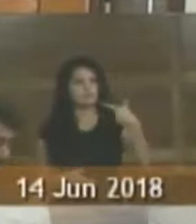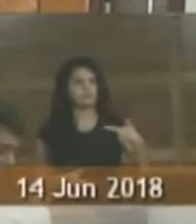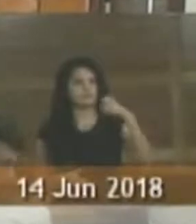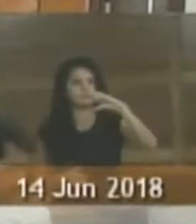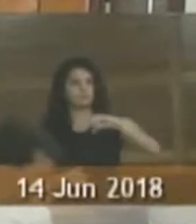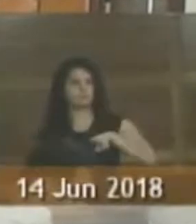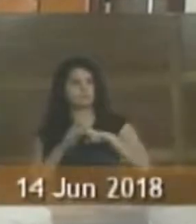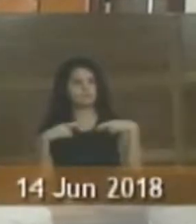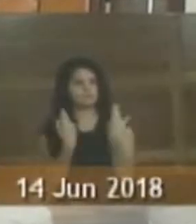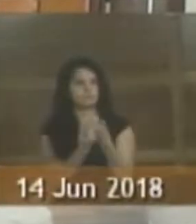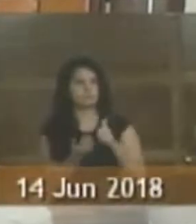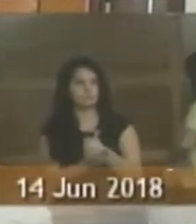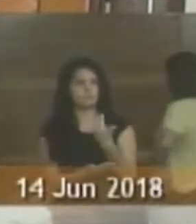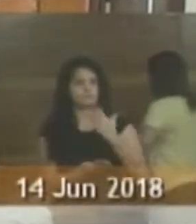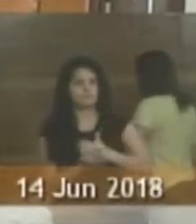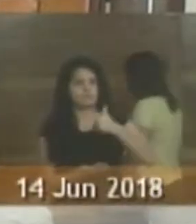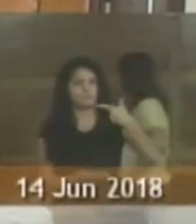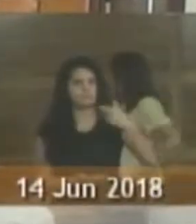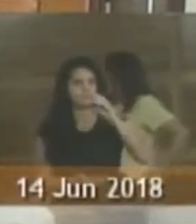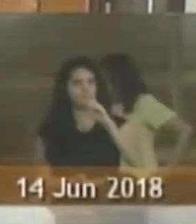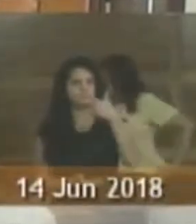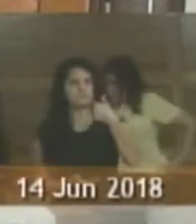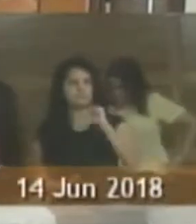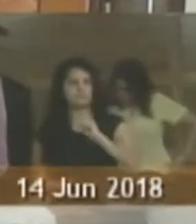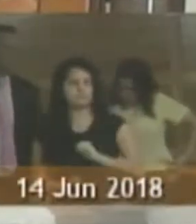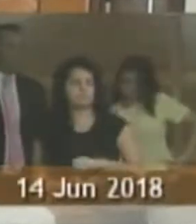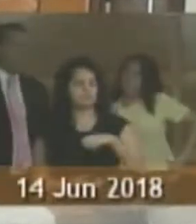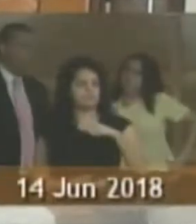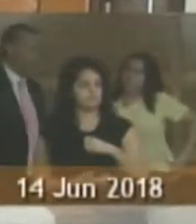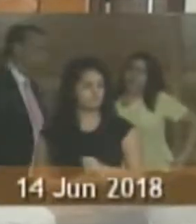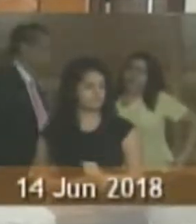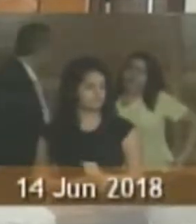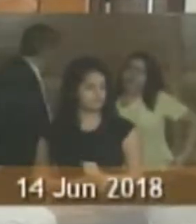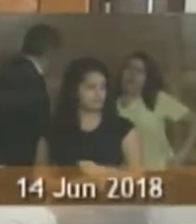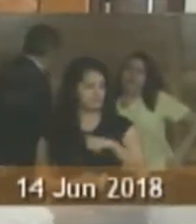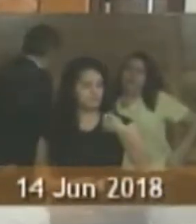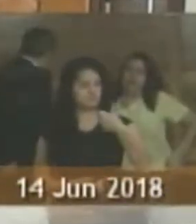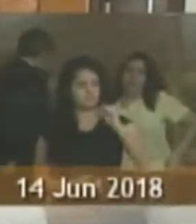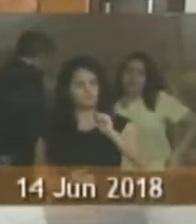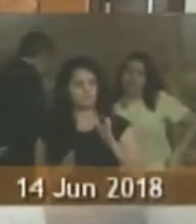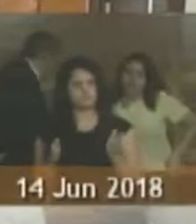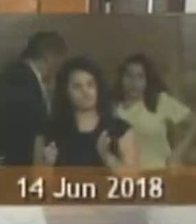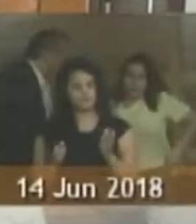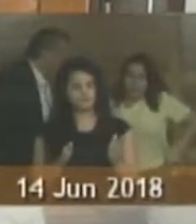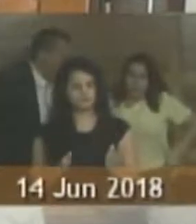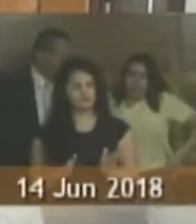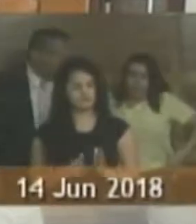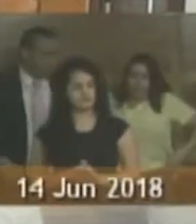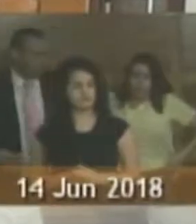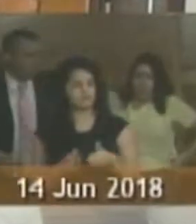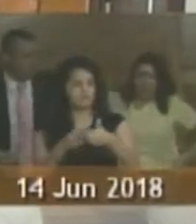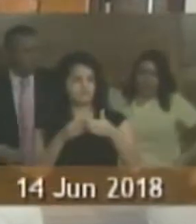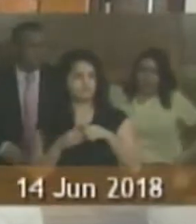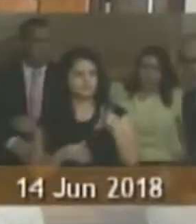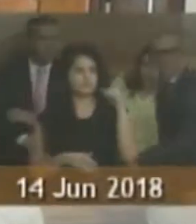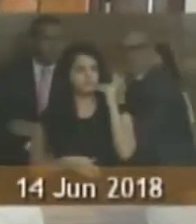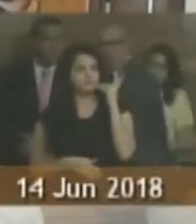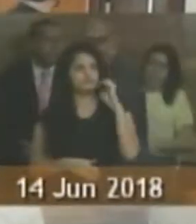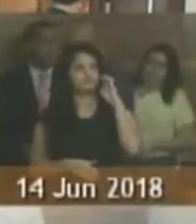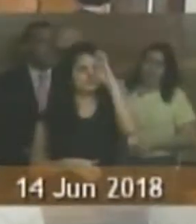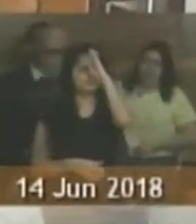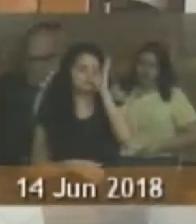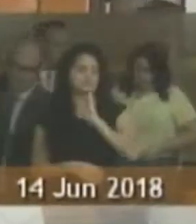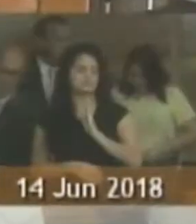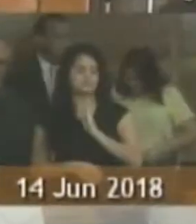sessão ordinária do primeiro período legislativo do ano 2018, da 18ª legislatura. Solicito à vereadora Tite